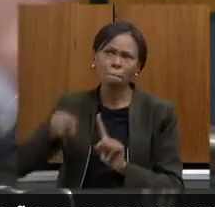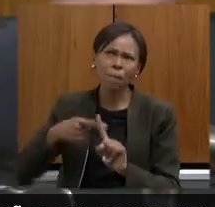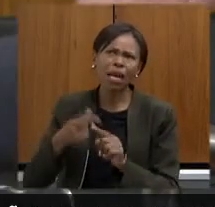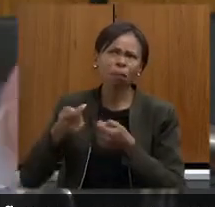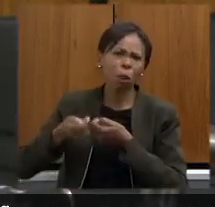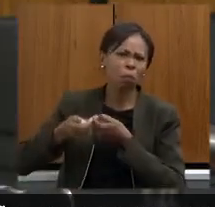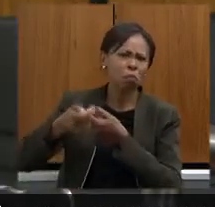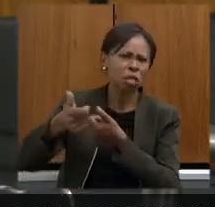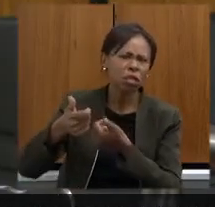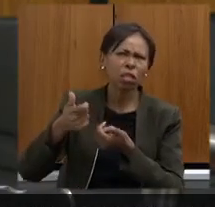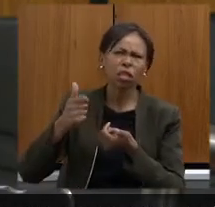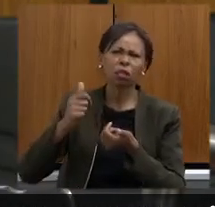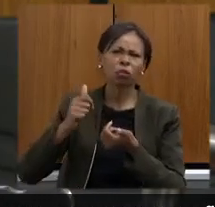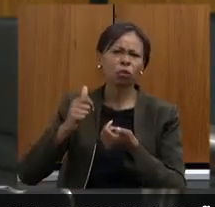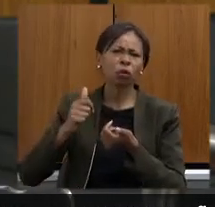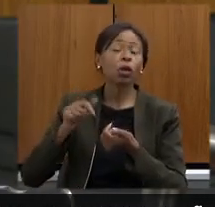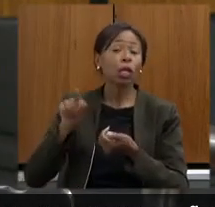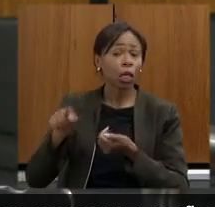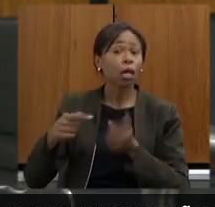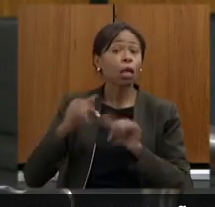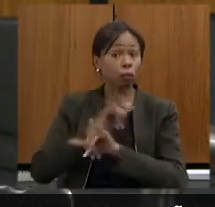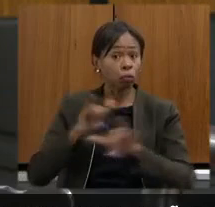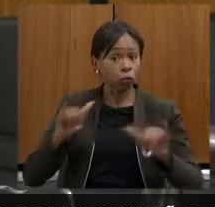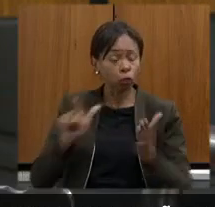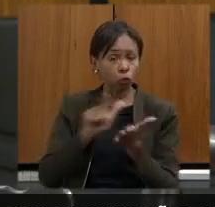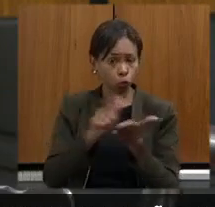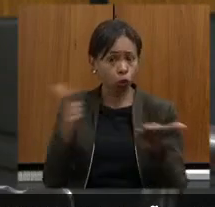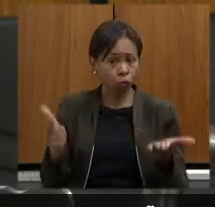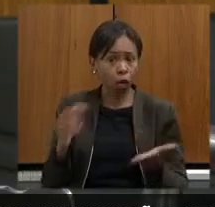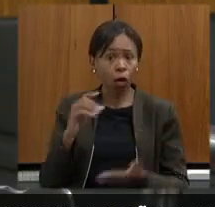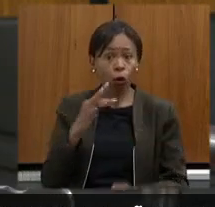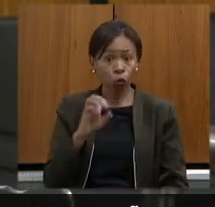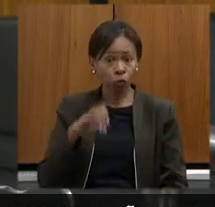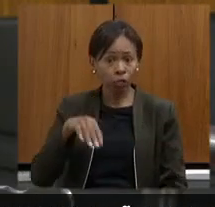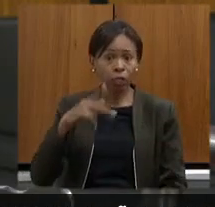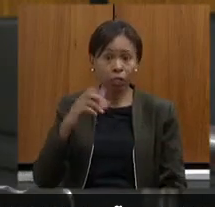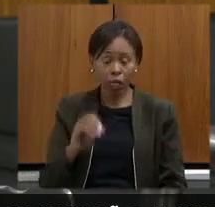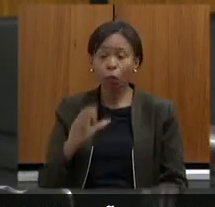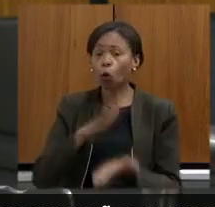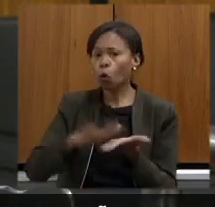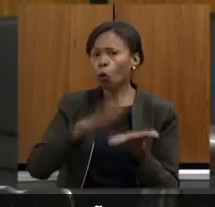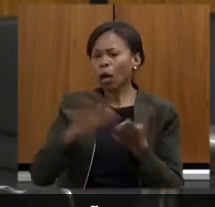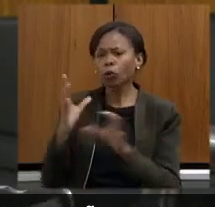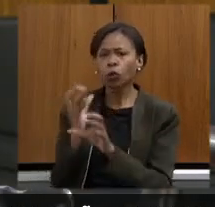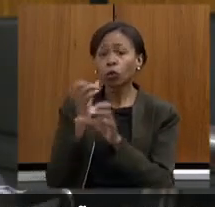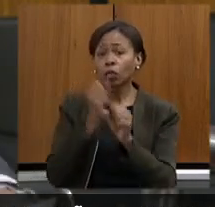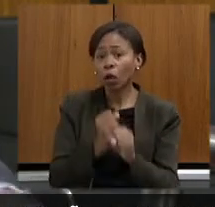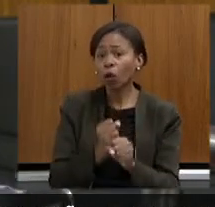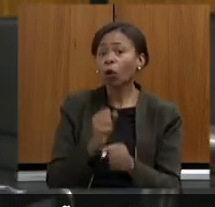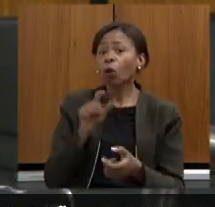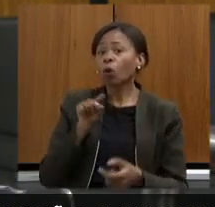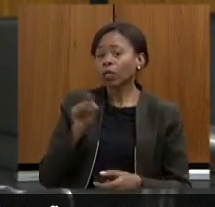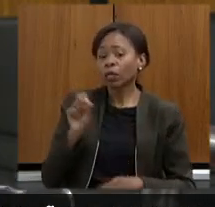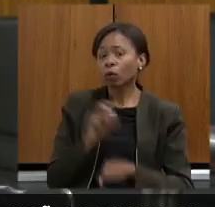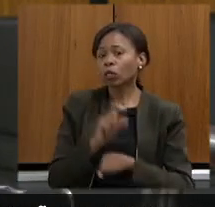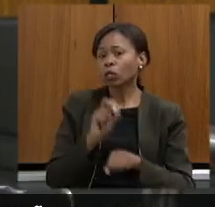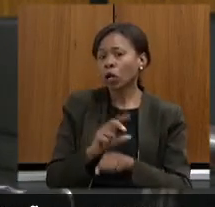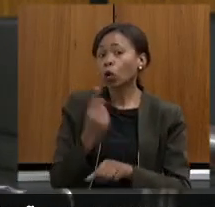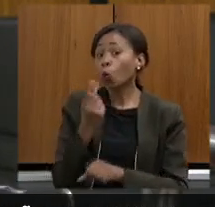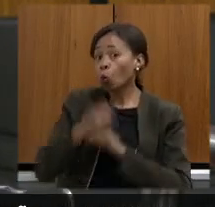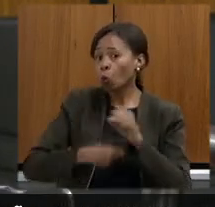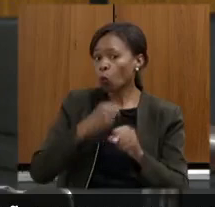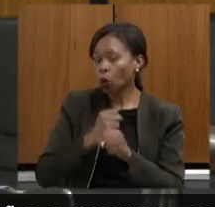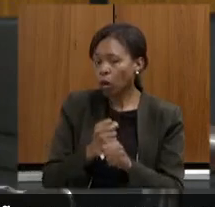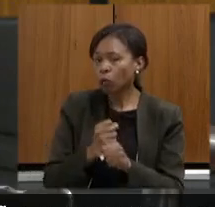a coluna de um instinto que inclusive foi matéria do Jornal o Tempo os gastos totais com essas contratações em um ano seriam de